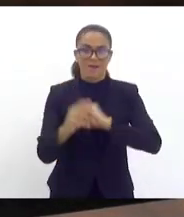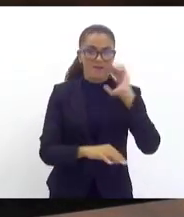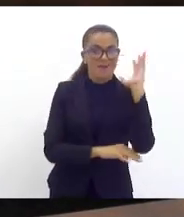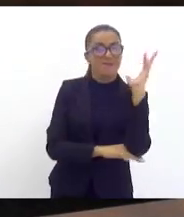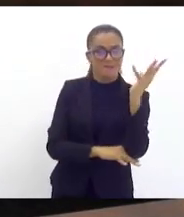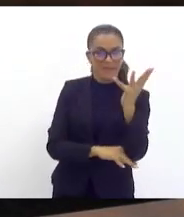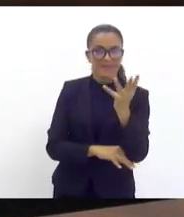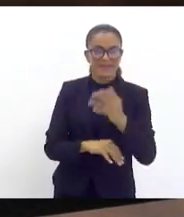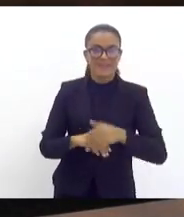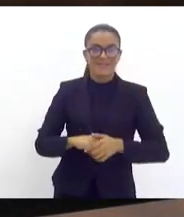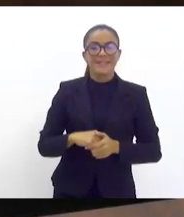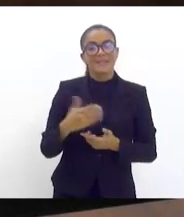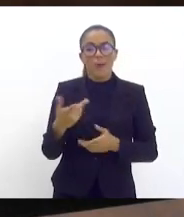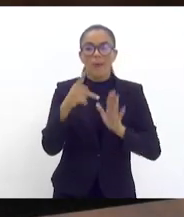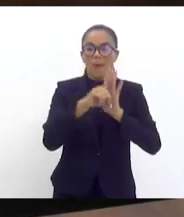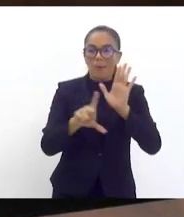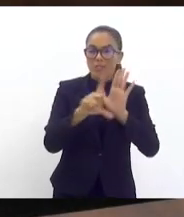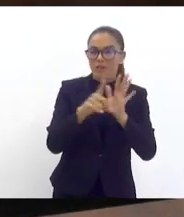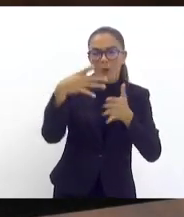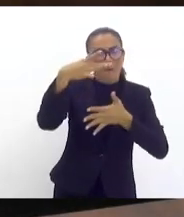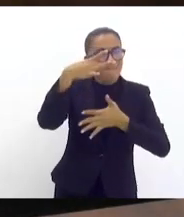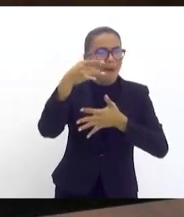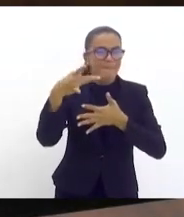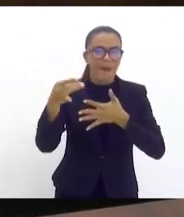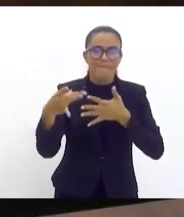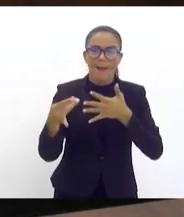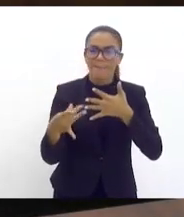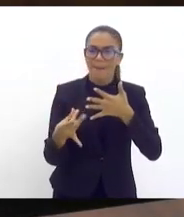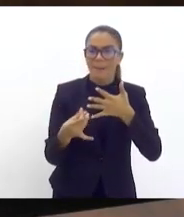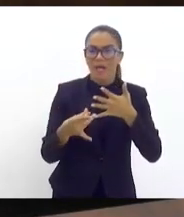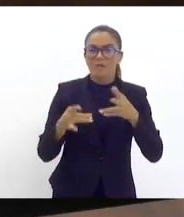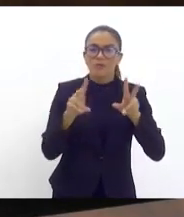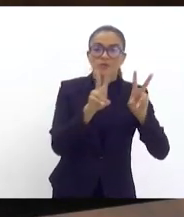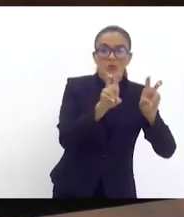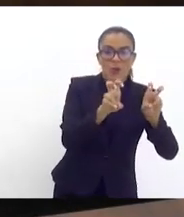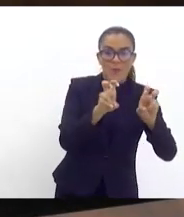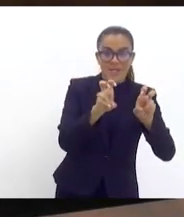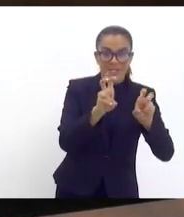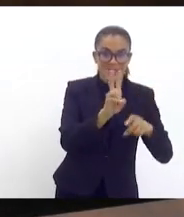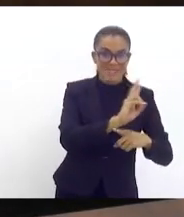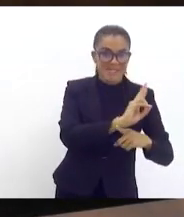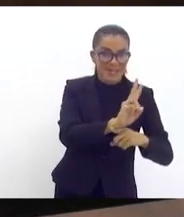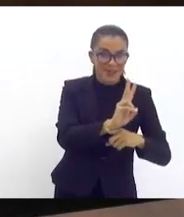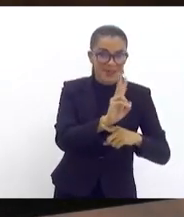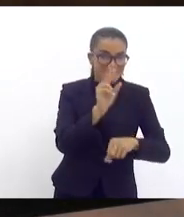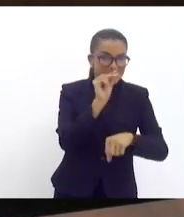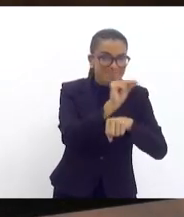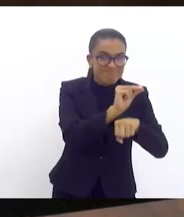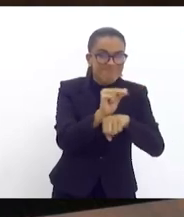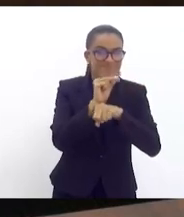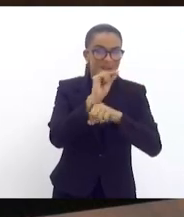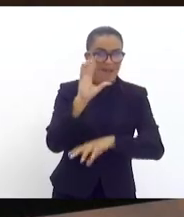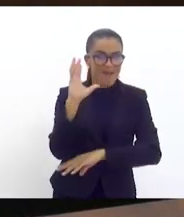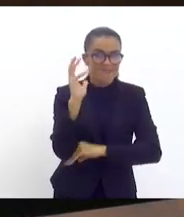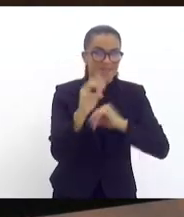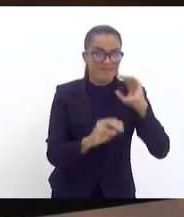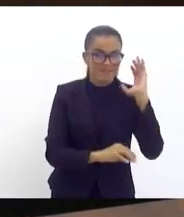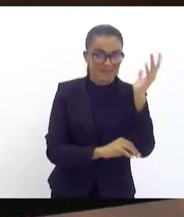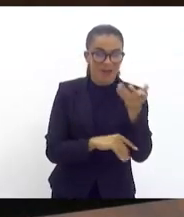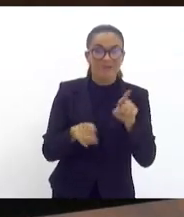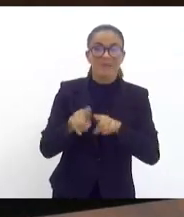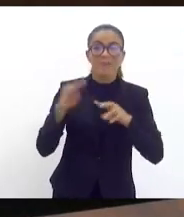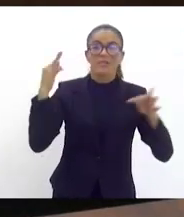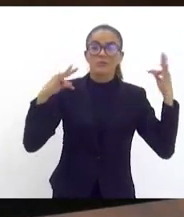Então, o projeto ficou muito bem detalhado nos quesitos de segurança, a preservação ambiental, é o que nós precisamos, de